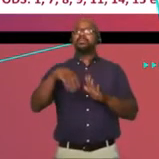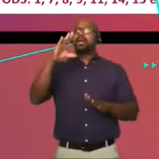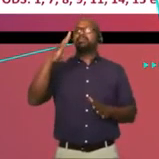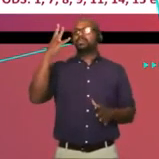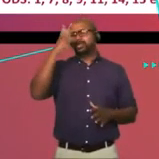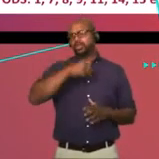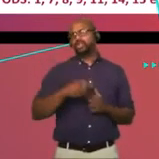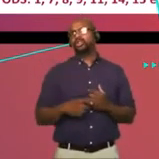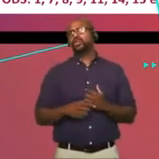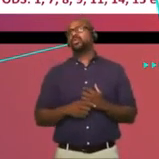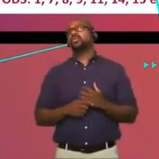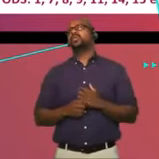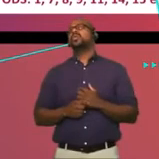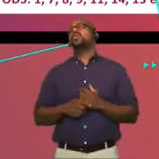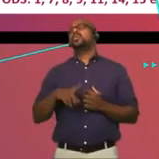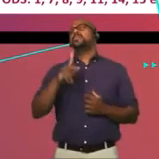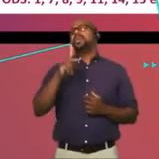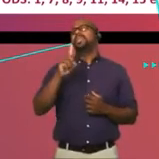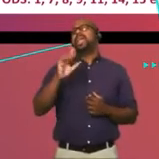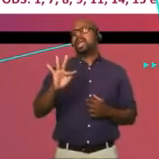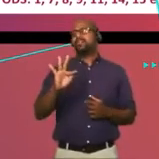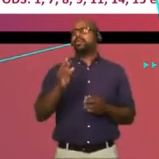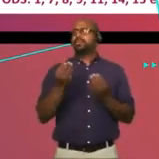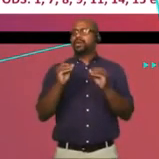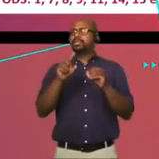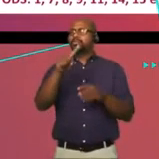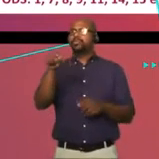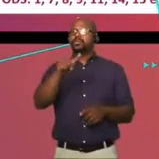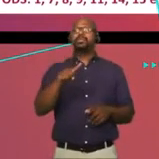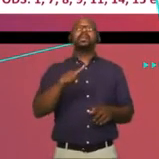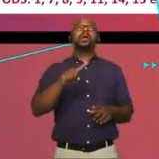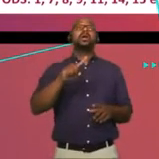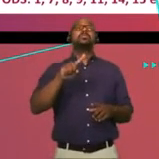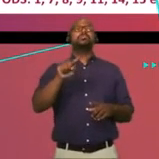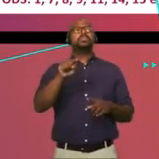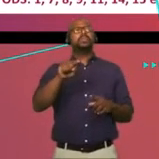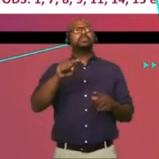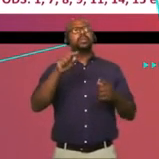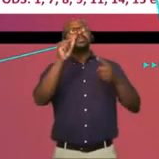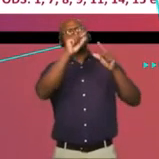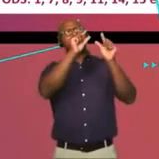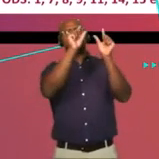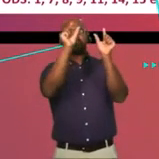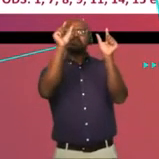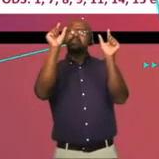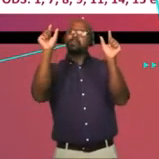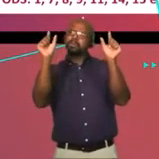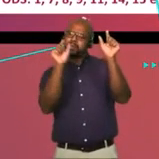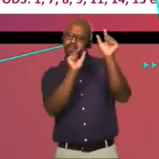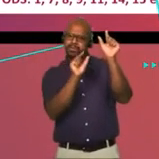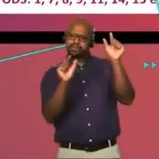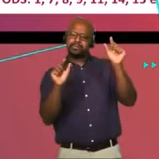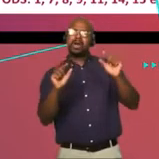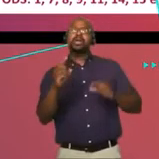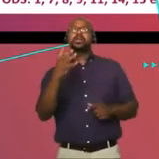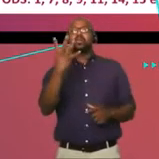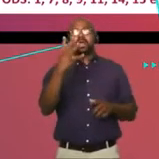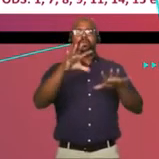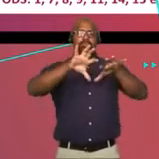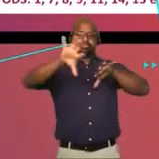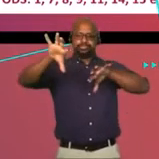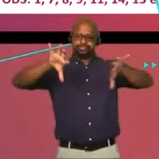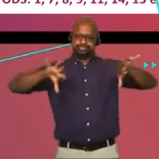mais bonitinho aí no no pdf que eu passei para você então eu peguei os objetivos do movimento sustentável esse aparei em quatro grandes